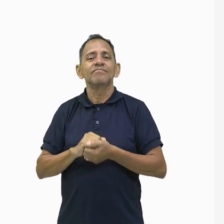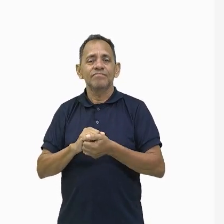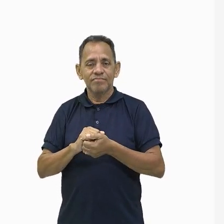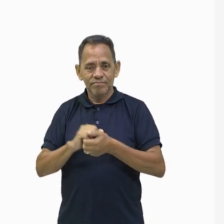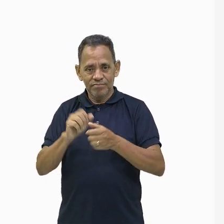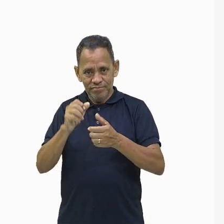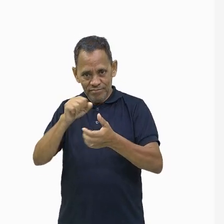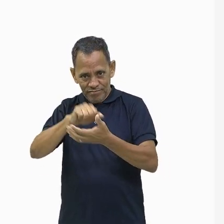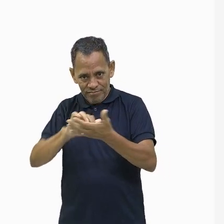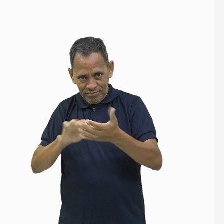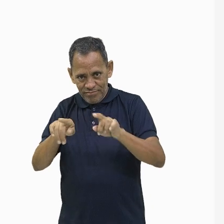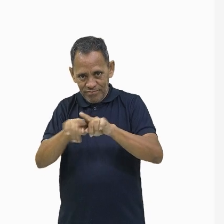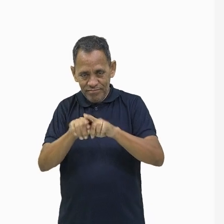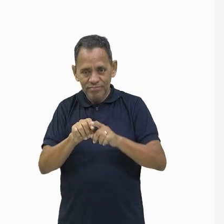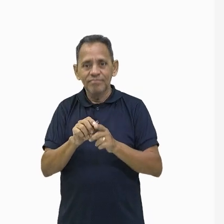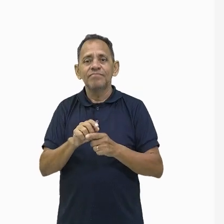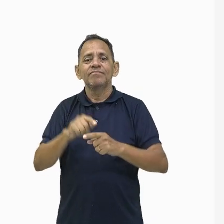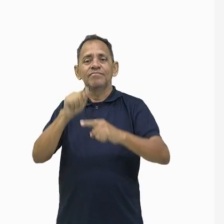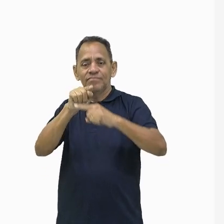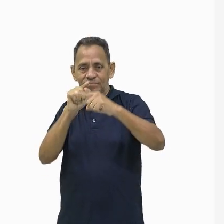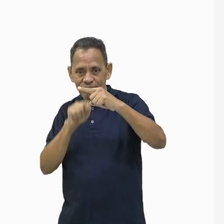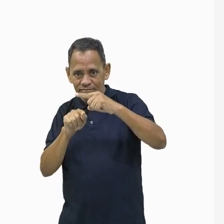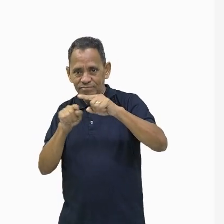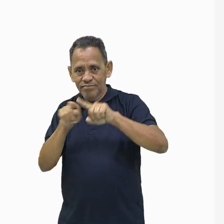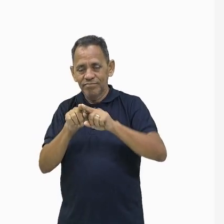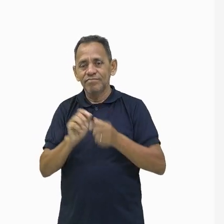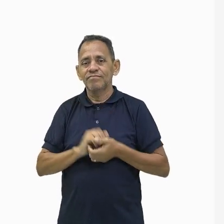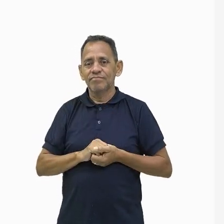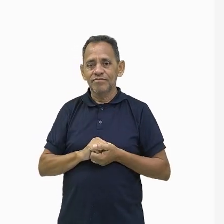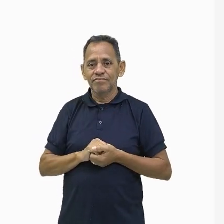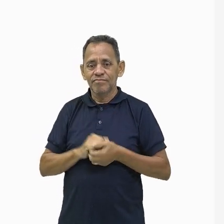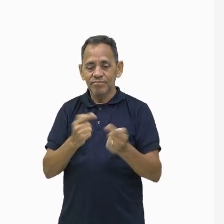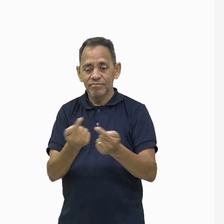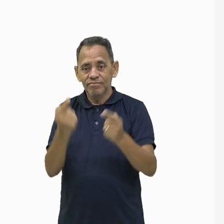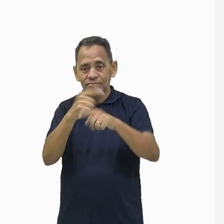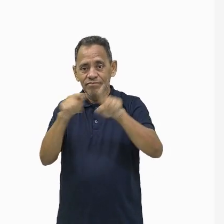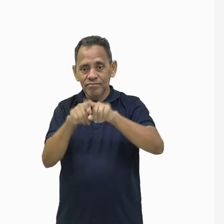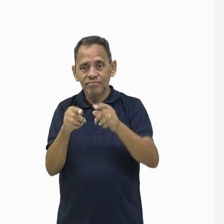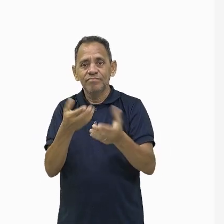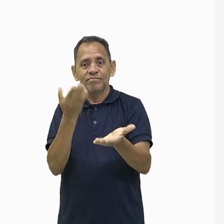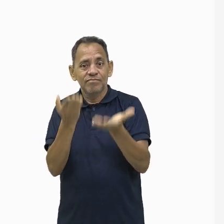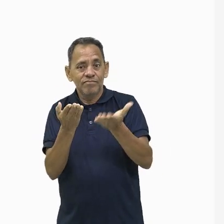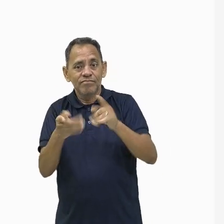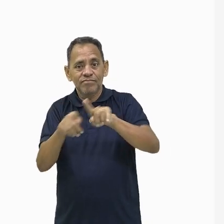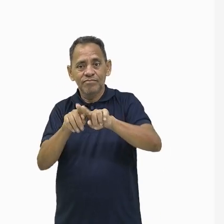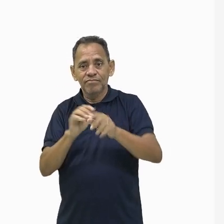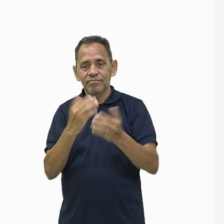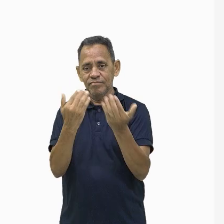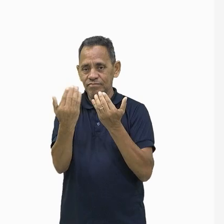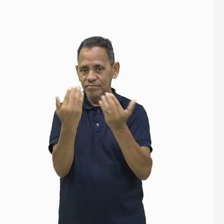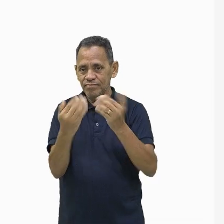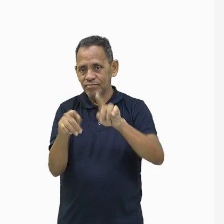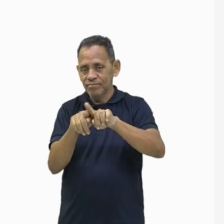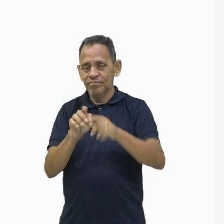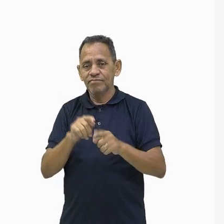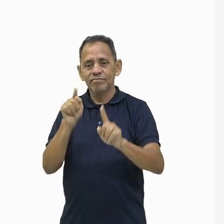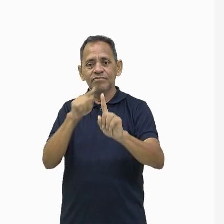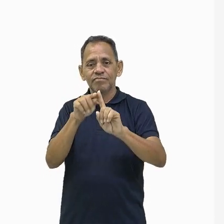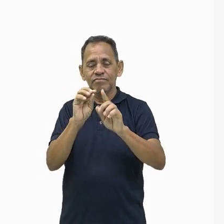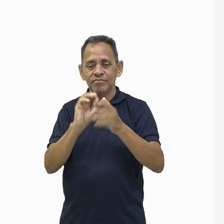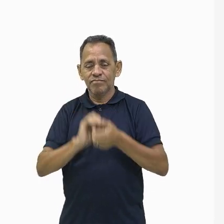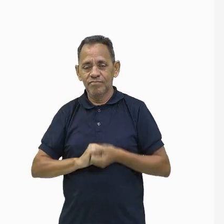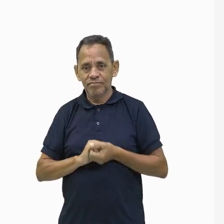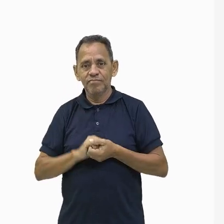envolvendo grandezas diretamente e inversamente proporcionais. Esse é o nosso objeto de conhecimento. E o detalhamento